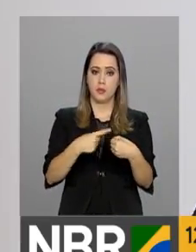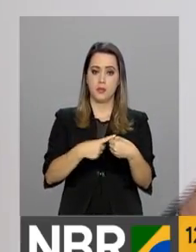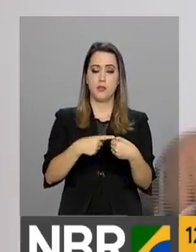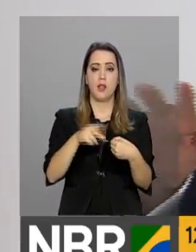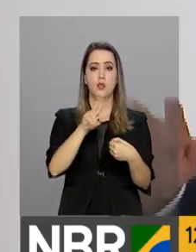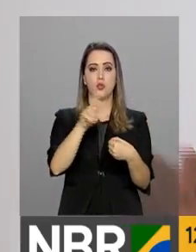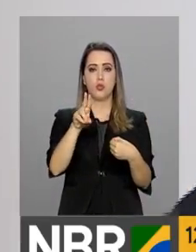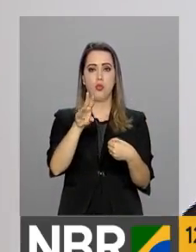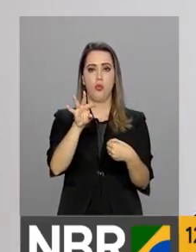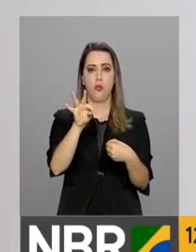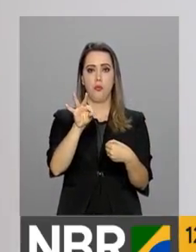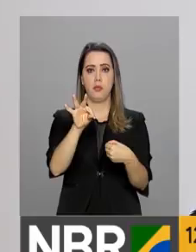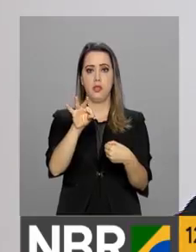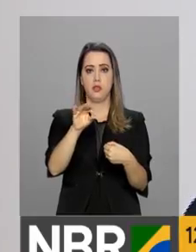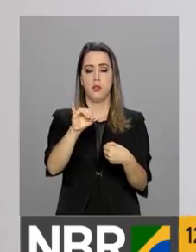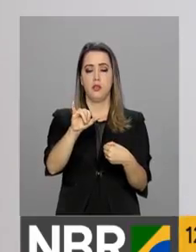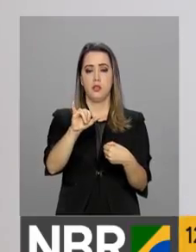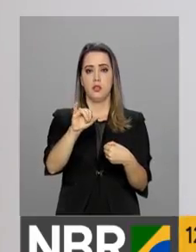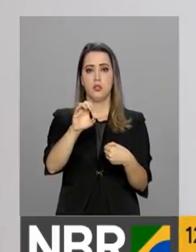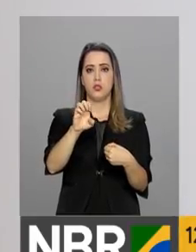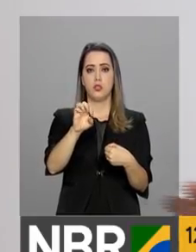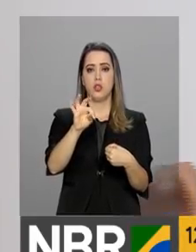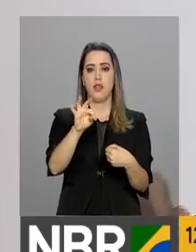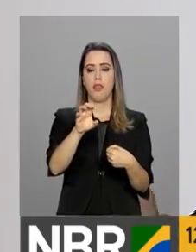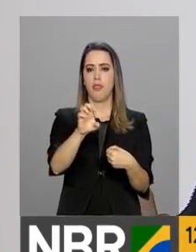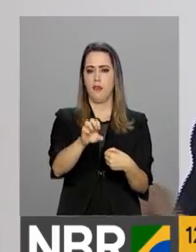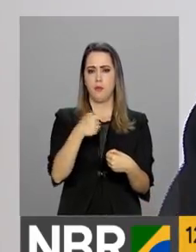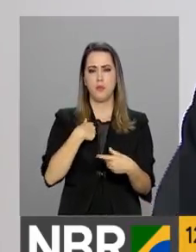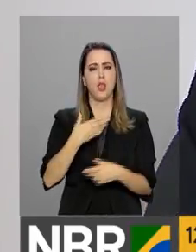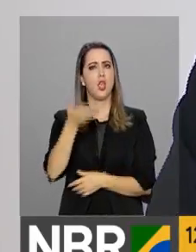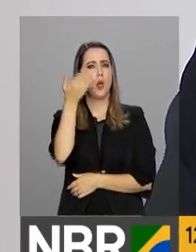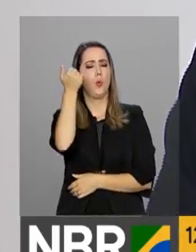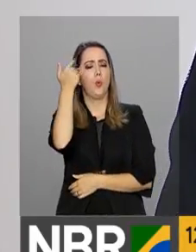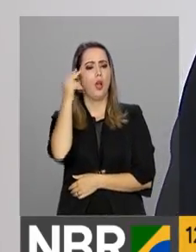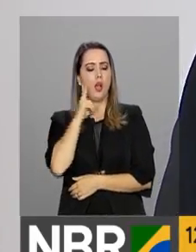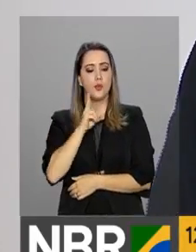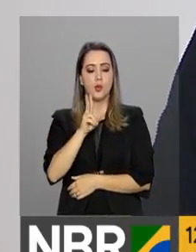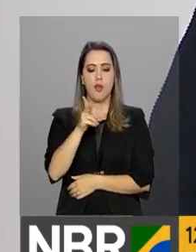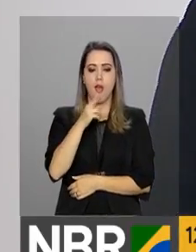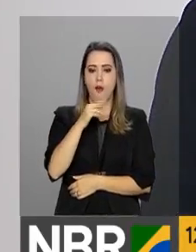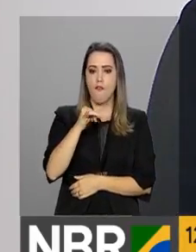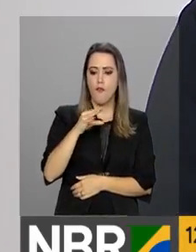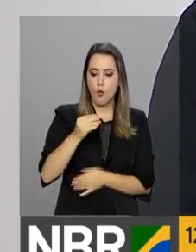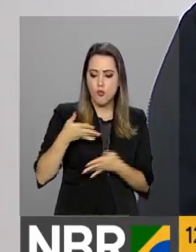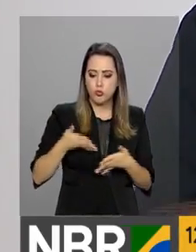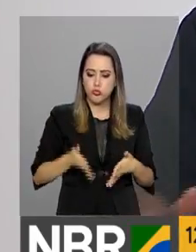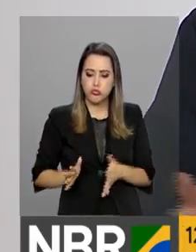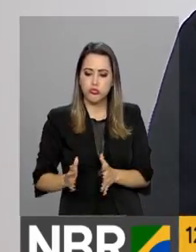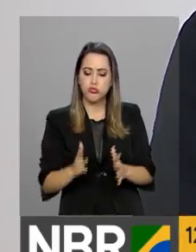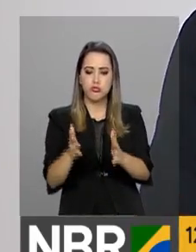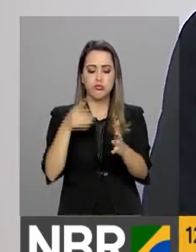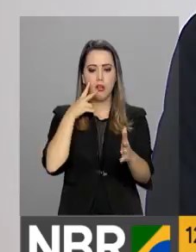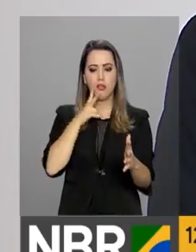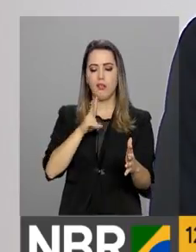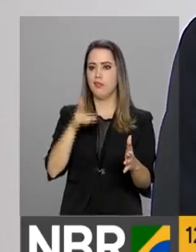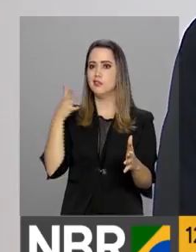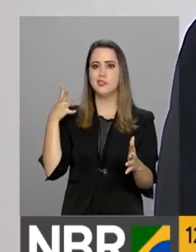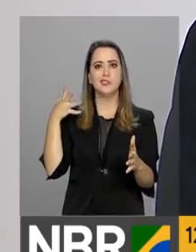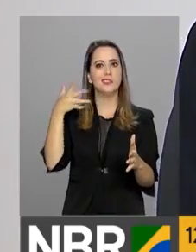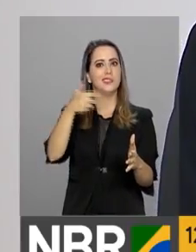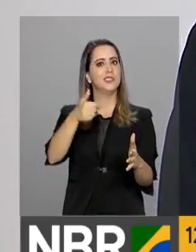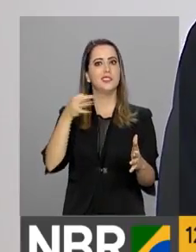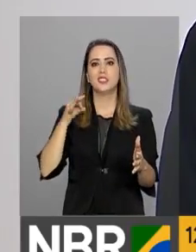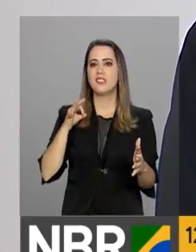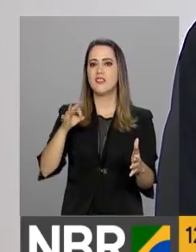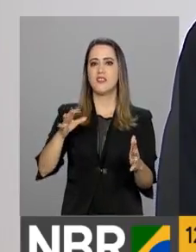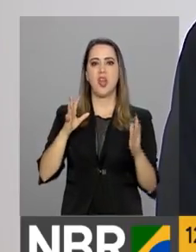rio tietê naquela época era garoto era de uma limpidez água de uma clareza enfim via se o fundo do rio quase